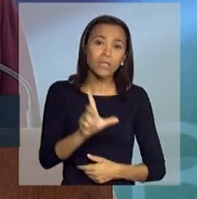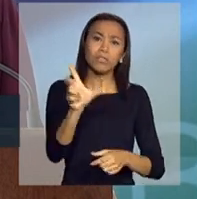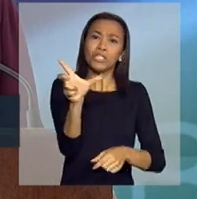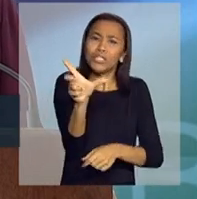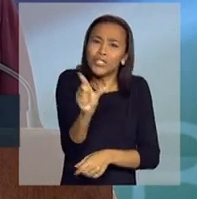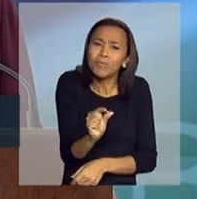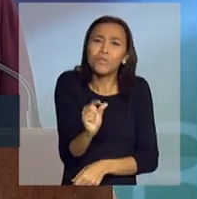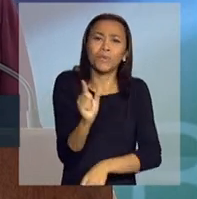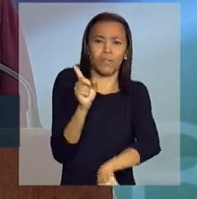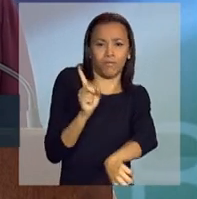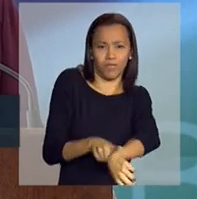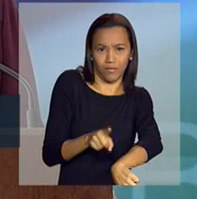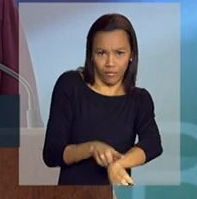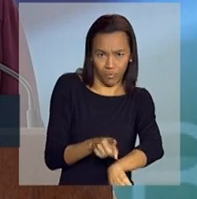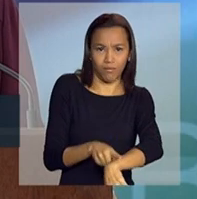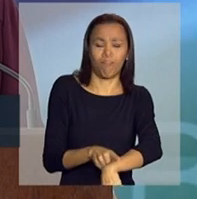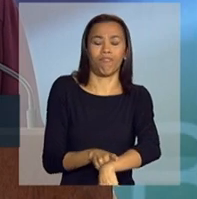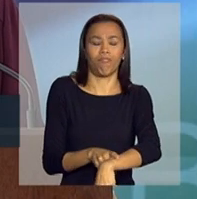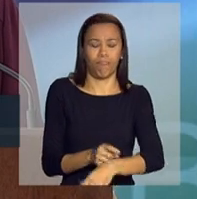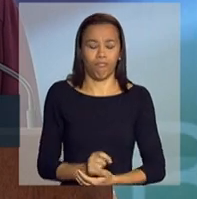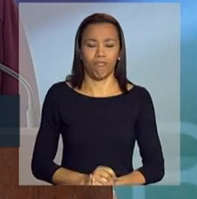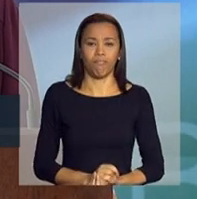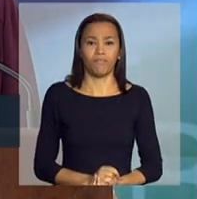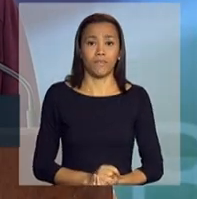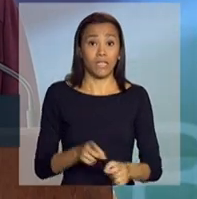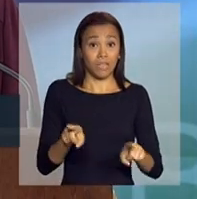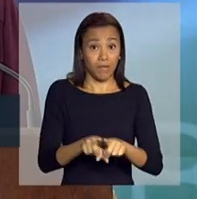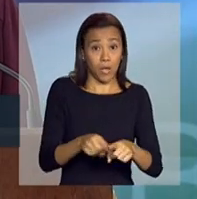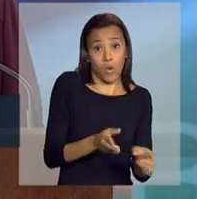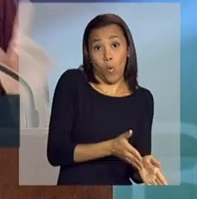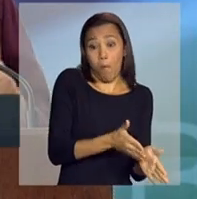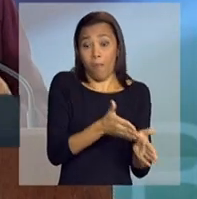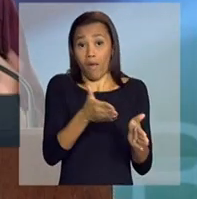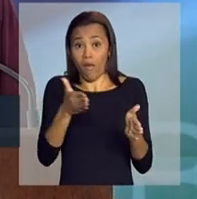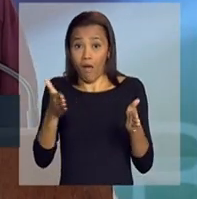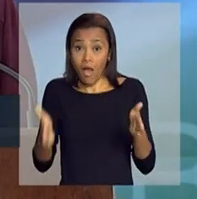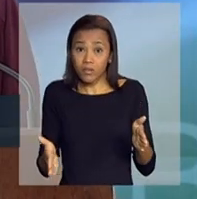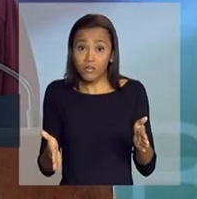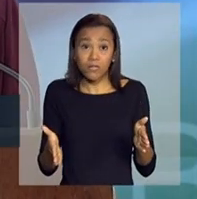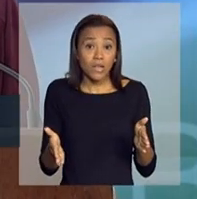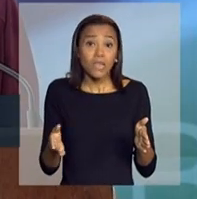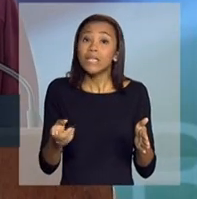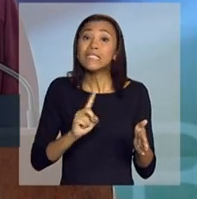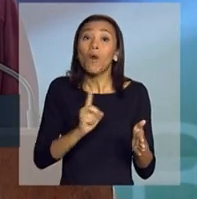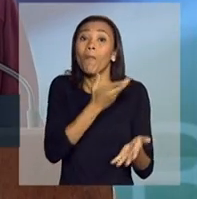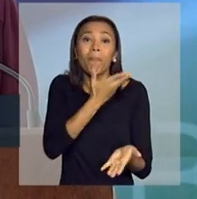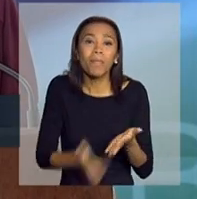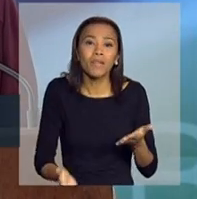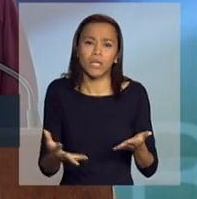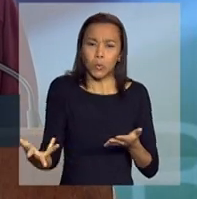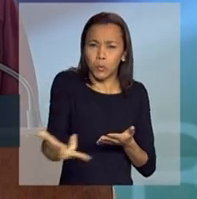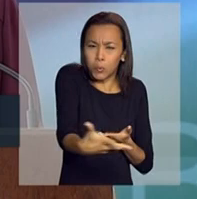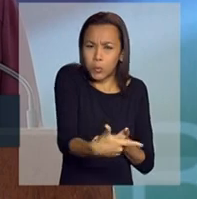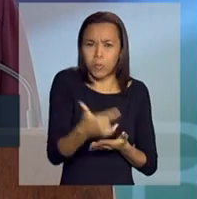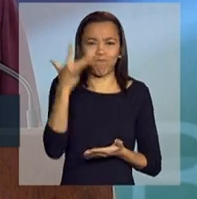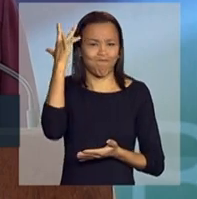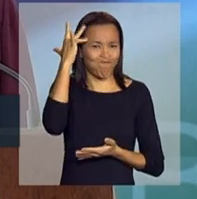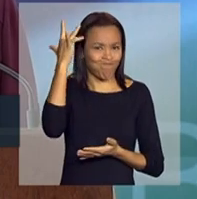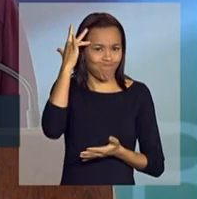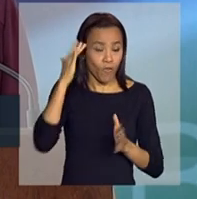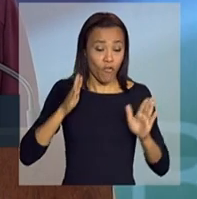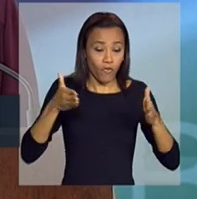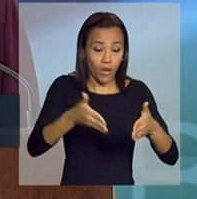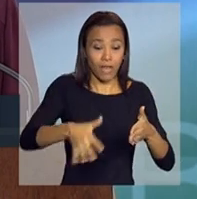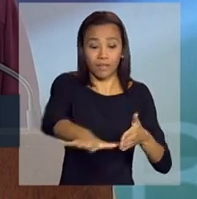encurtar os tempos e os prazos sem perder a qualidade e a eficiência na área